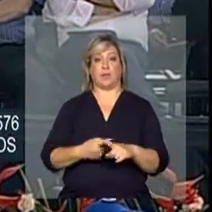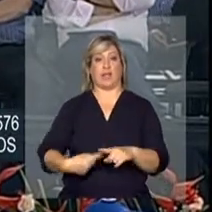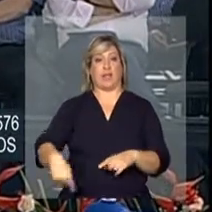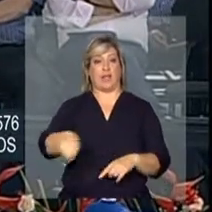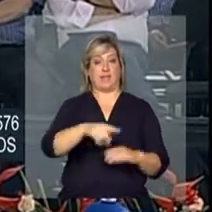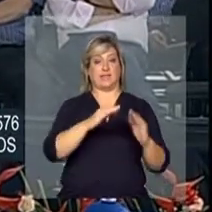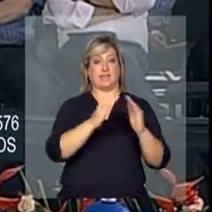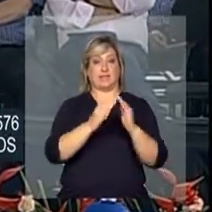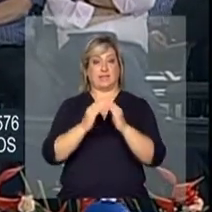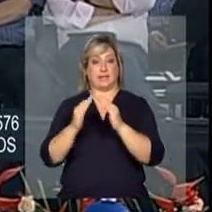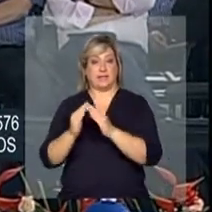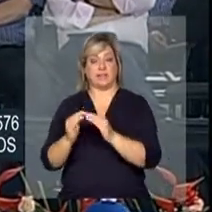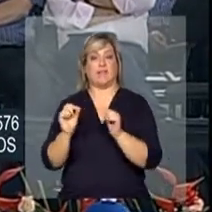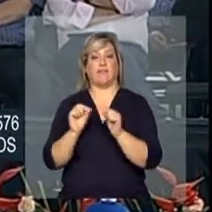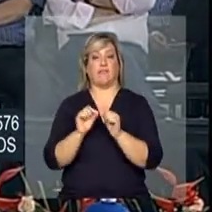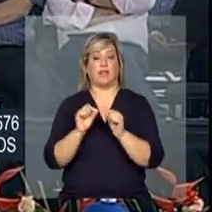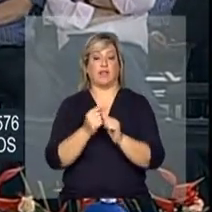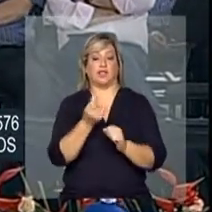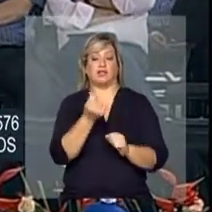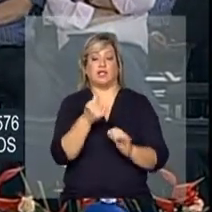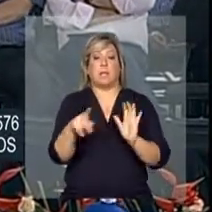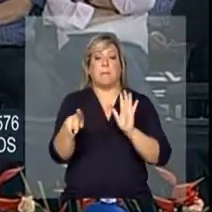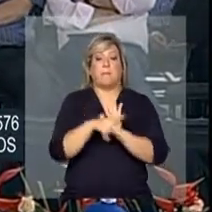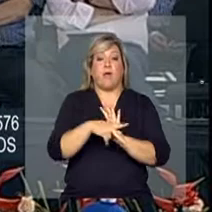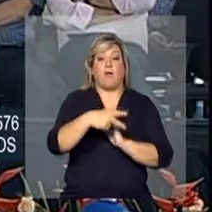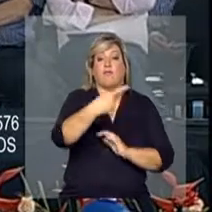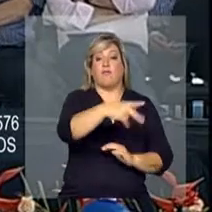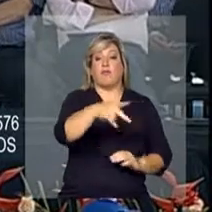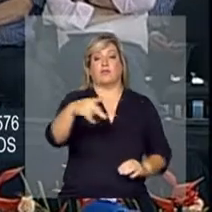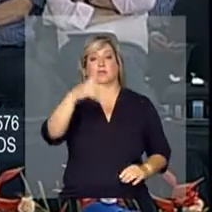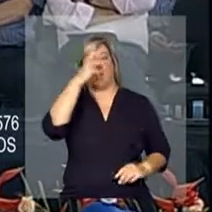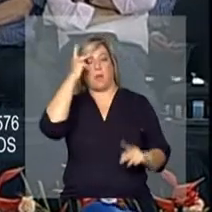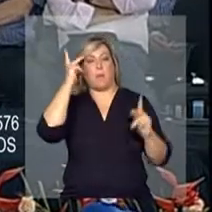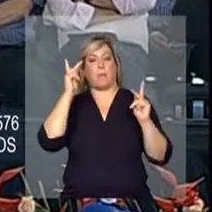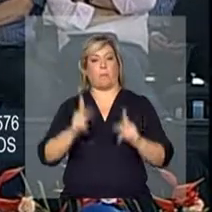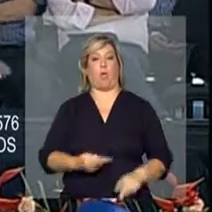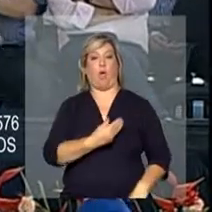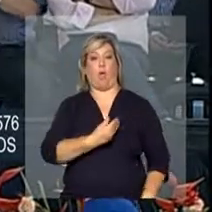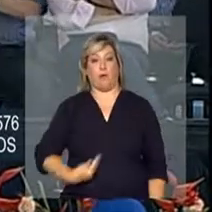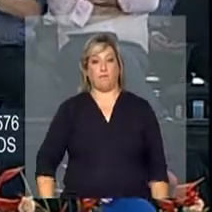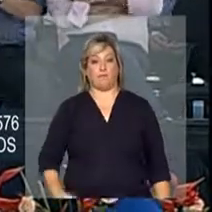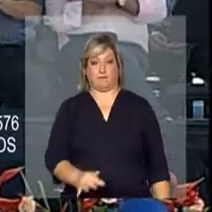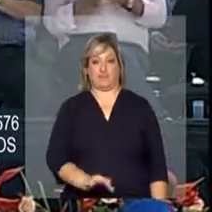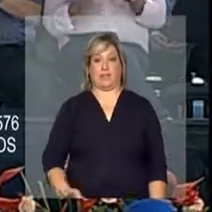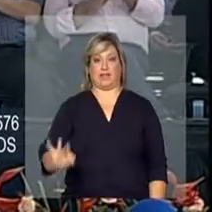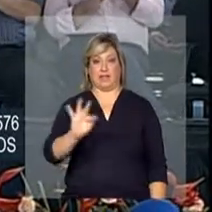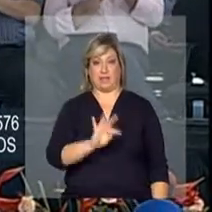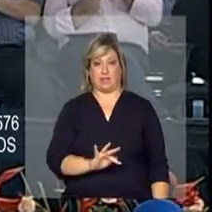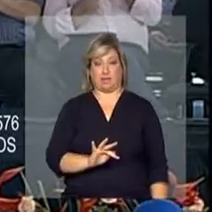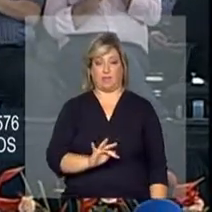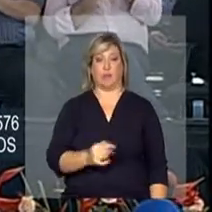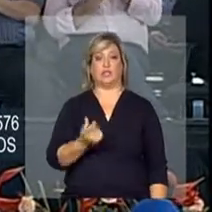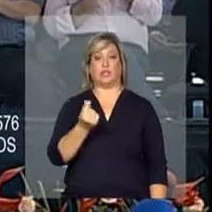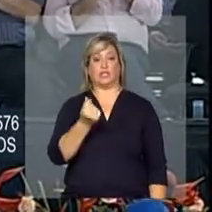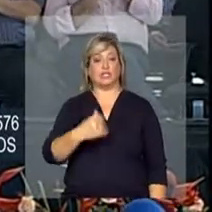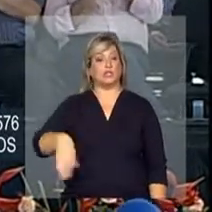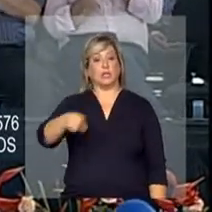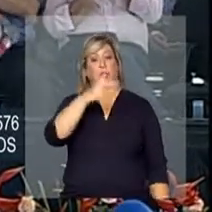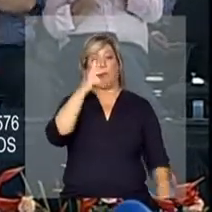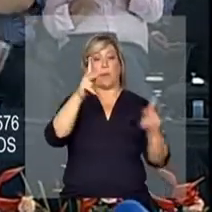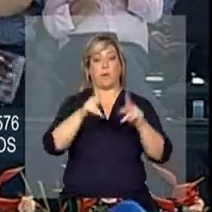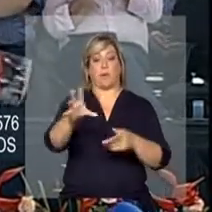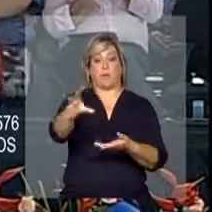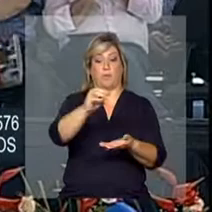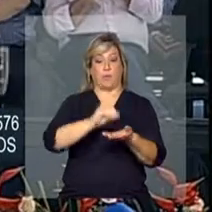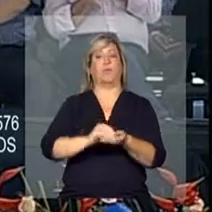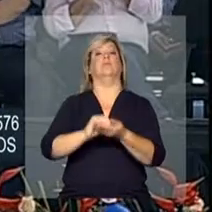casas foram feitas com dinheiro de vocês. O governo federal coloca nessas casas